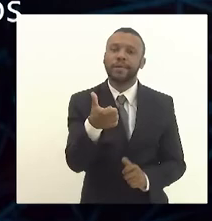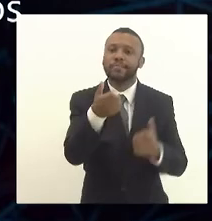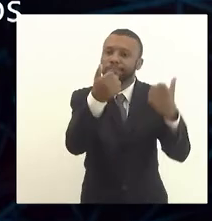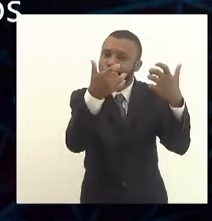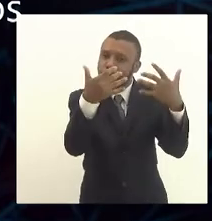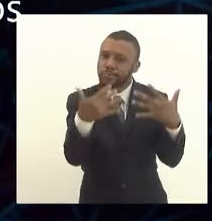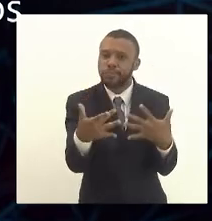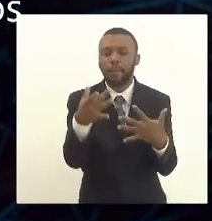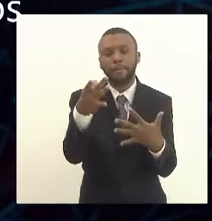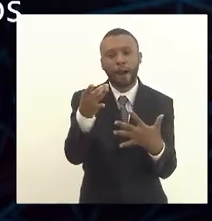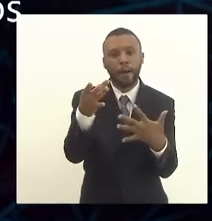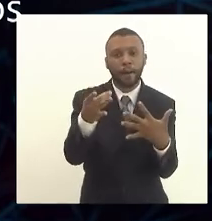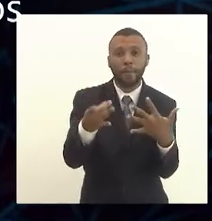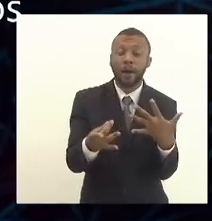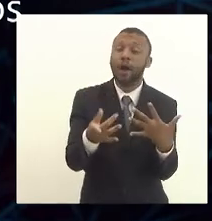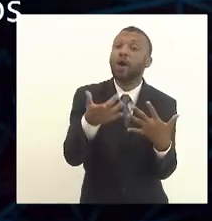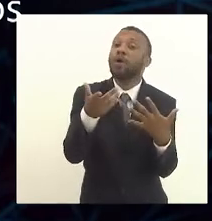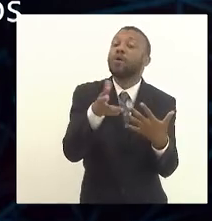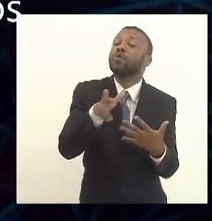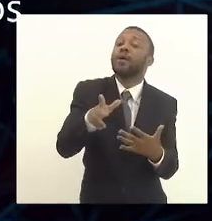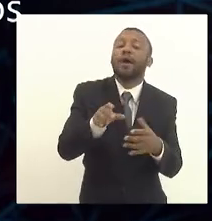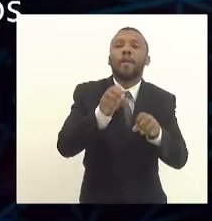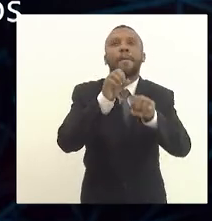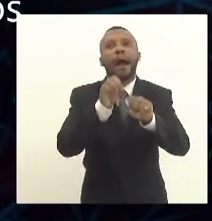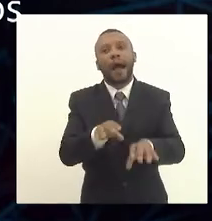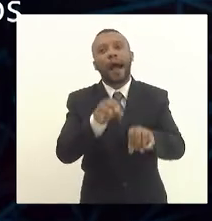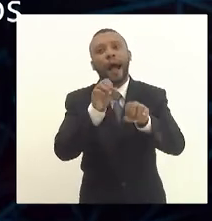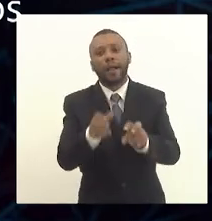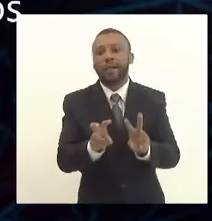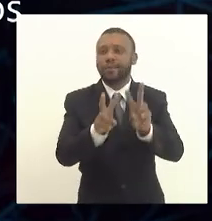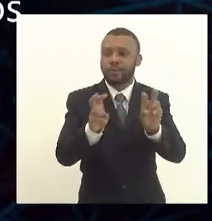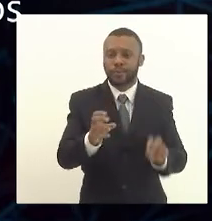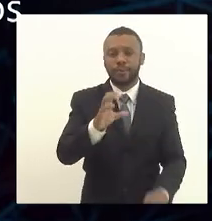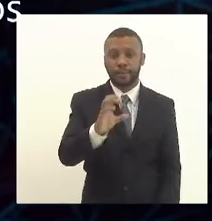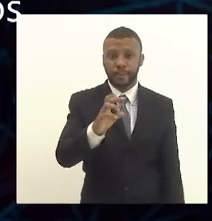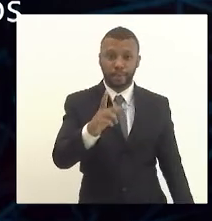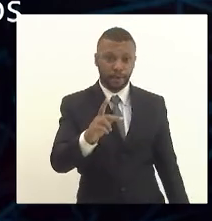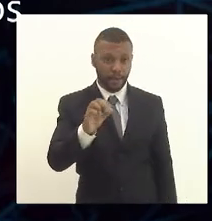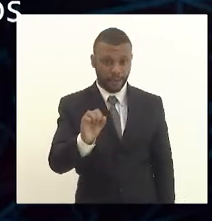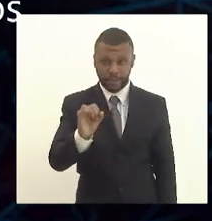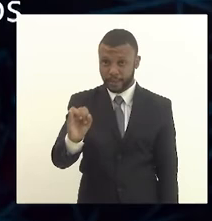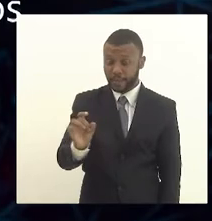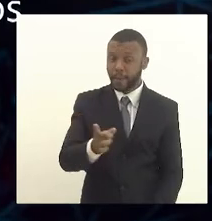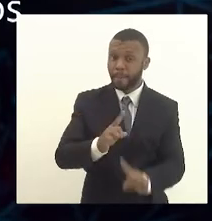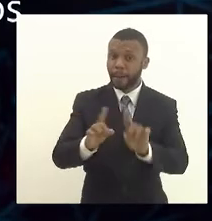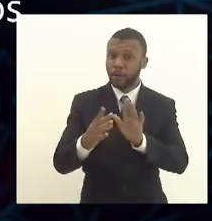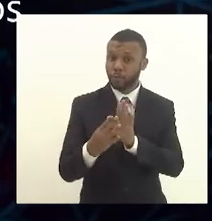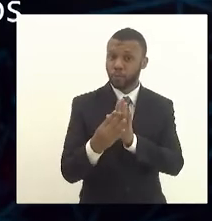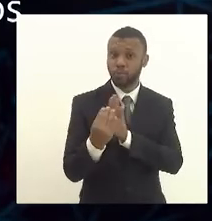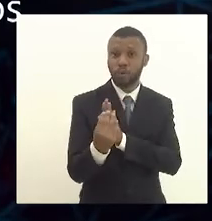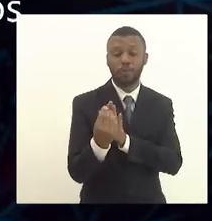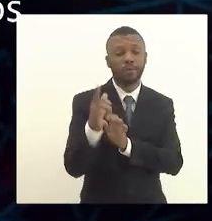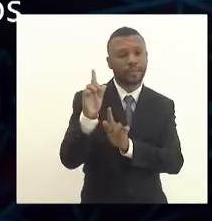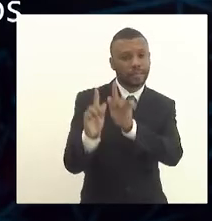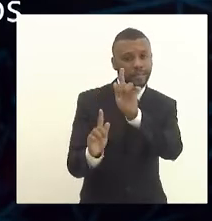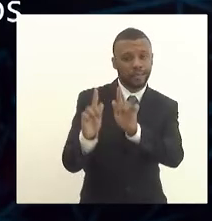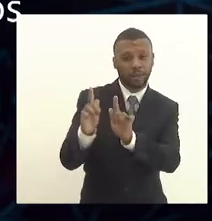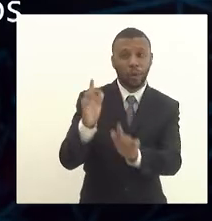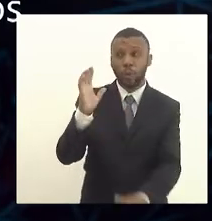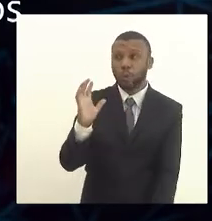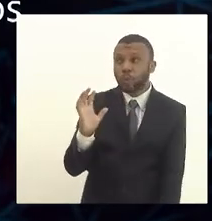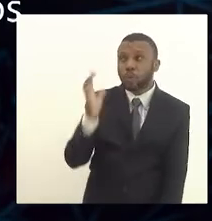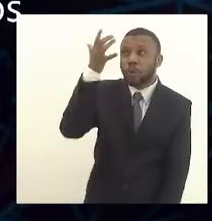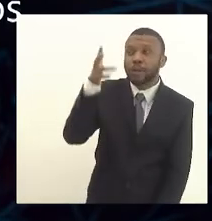isso numa aula aí sobre CPSI, mas o escopo licitatório não é a solução, mas é o